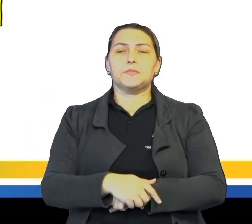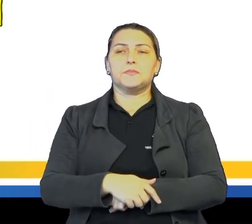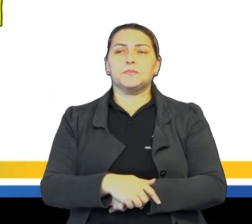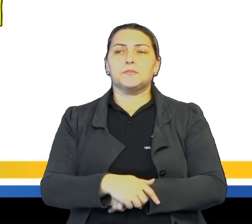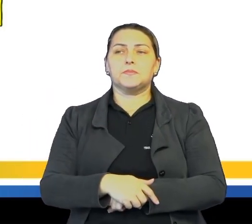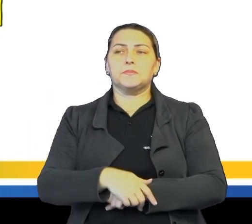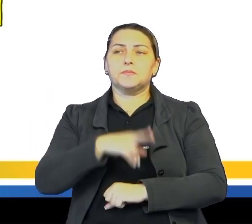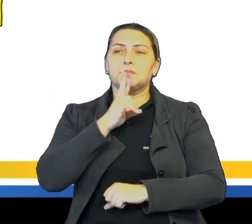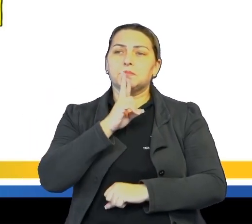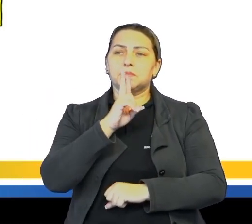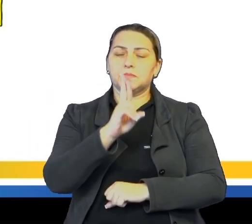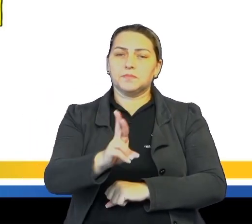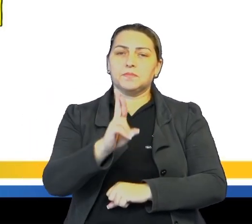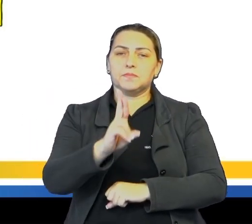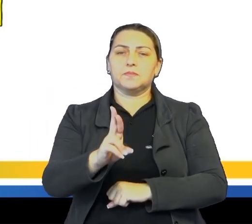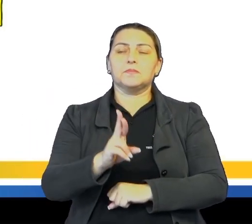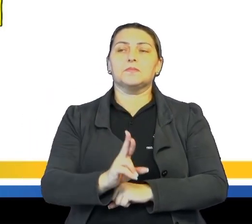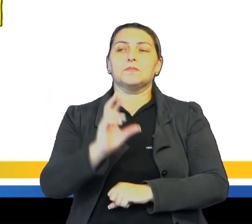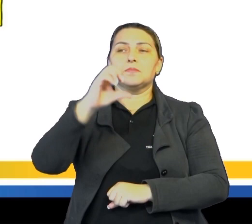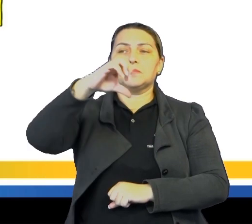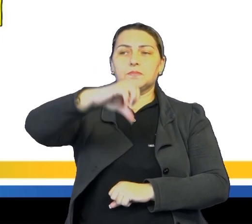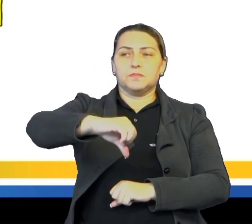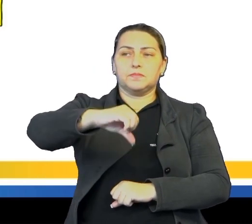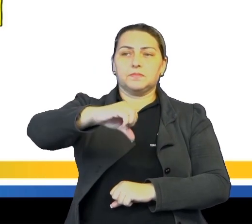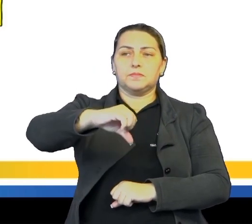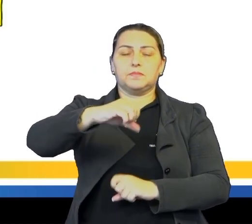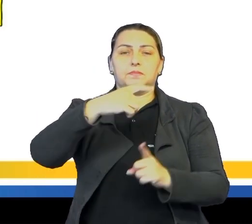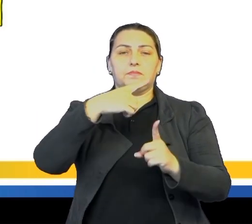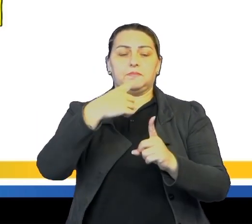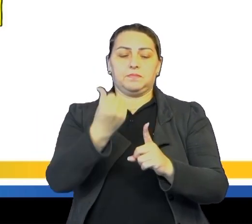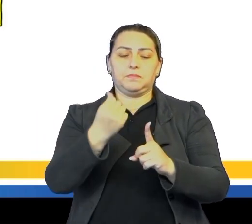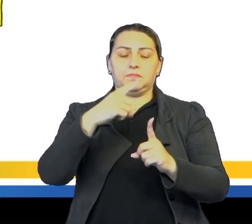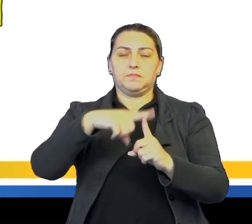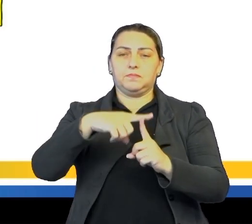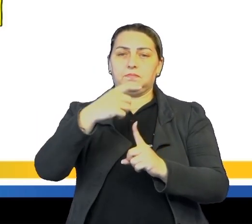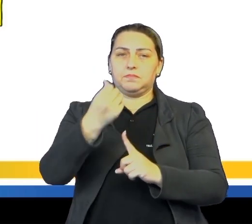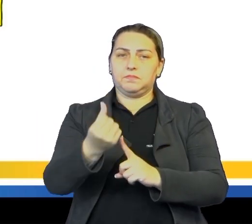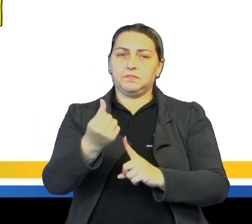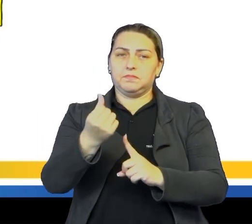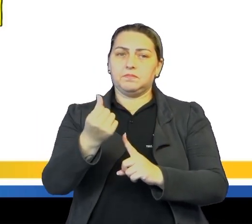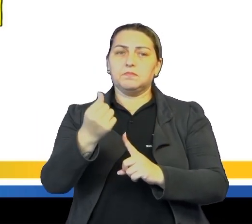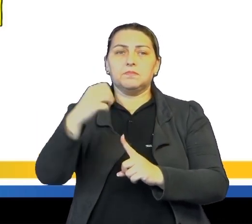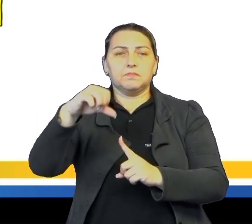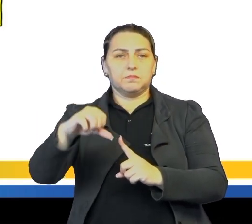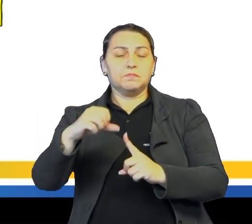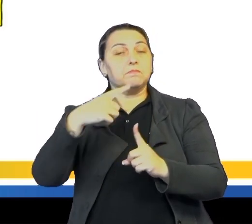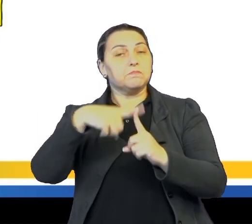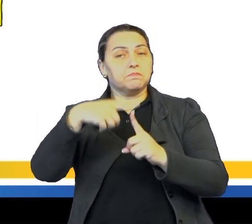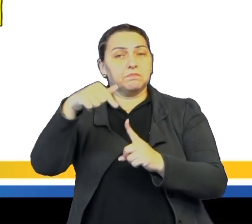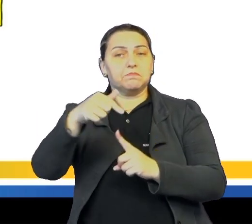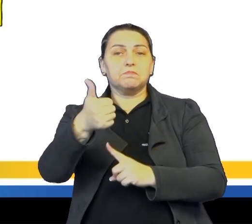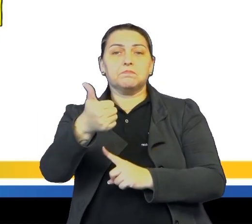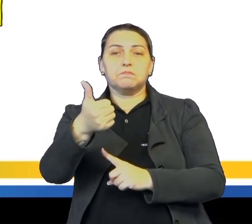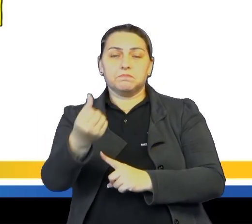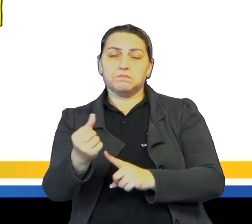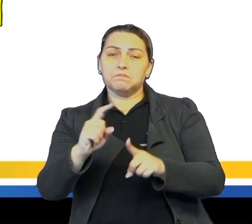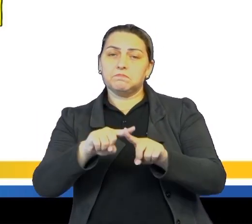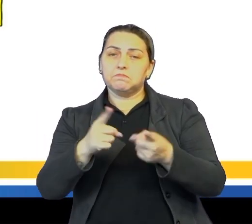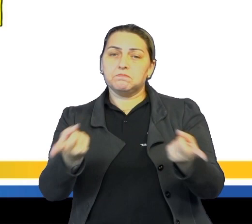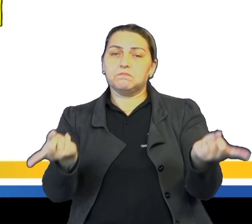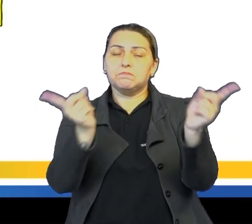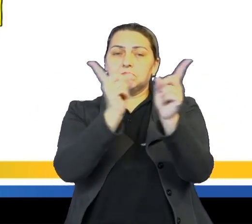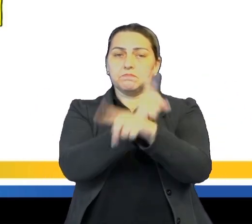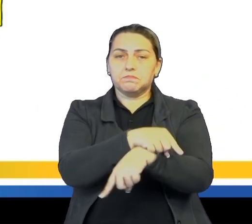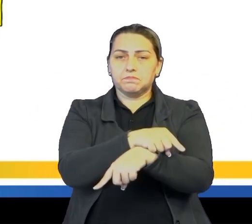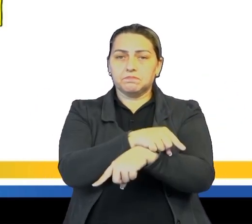o resultado dentro do parentes deu 9 6 + 39 + 7 Deus 16 mas se eu trocar essa